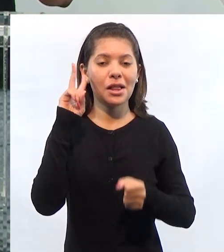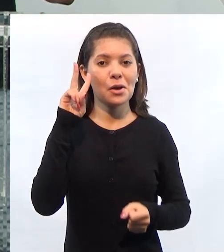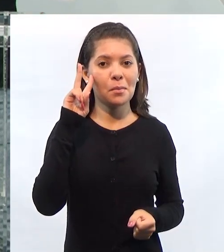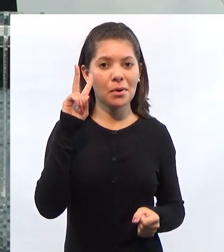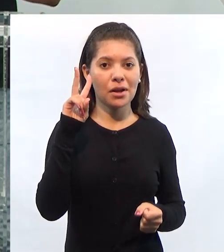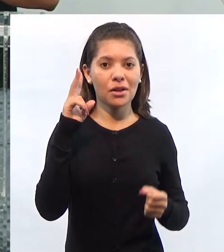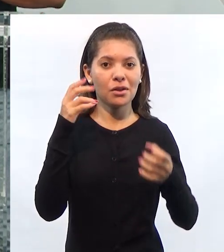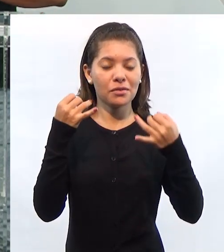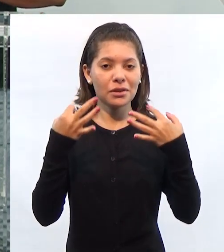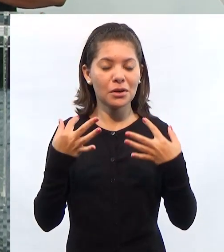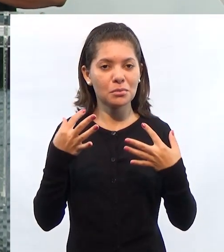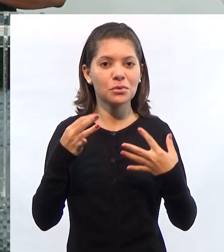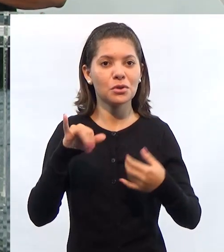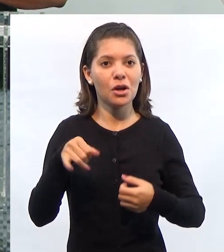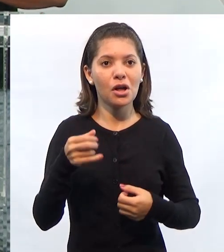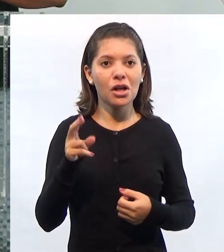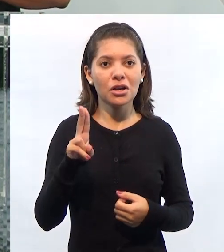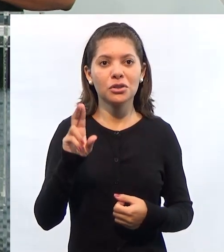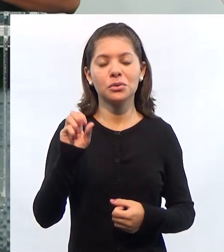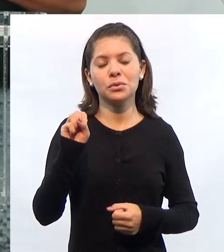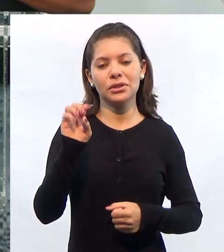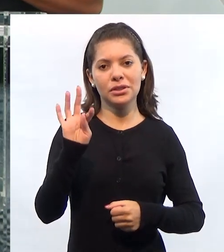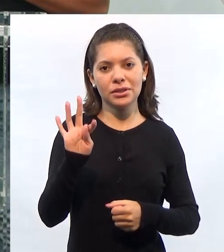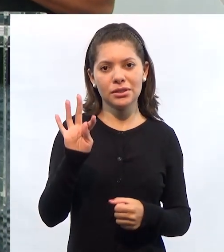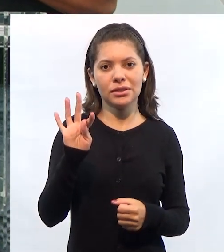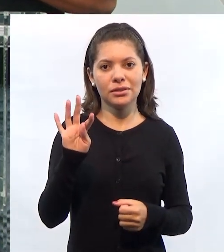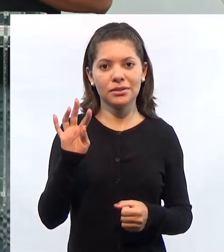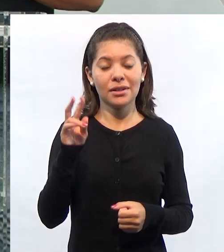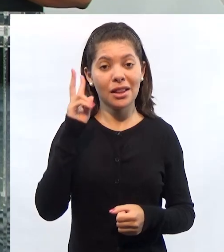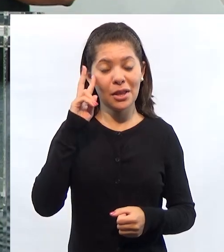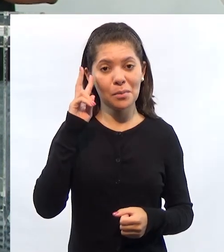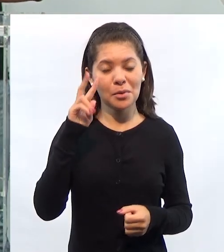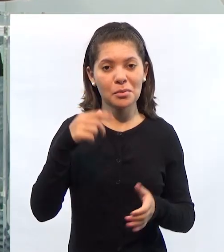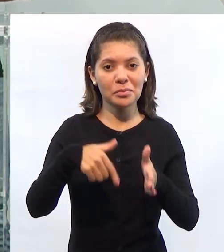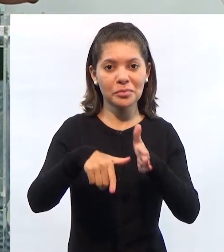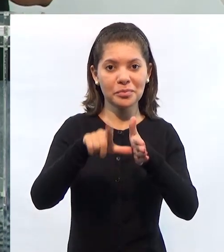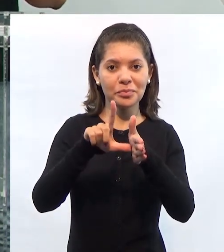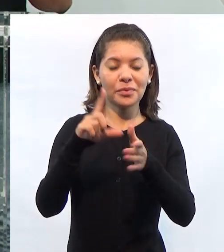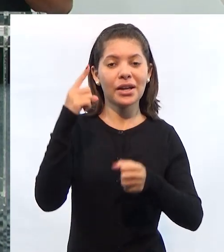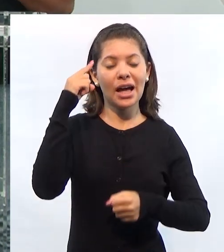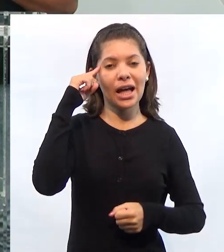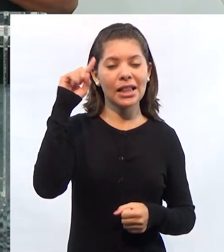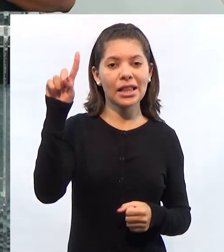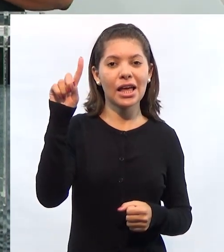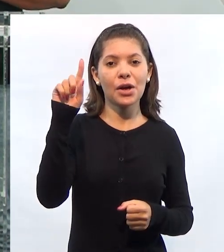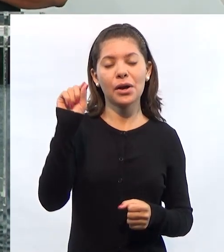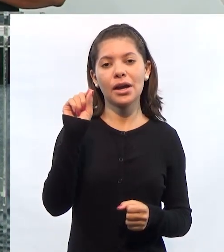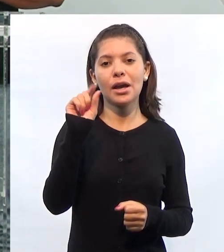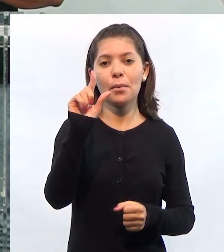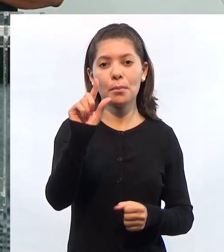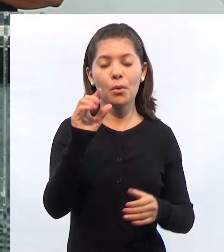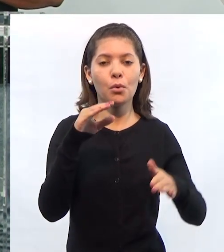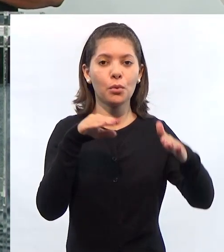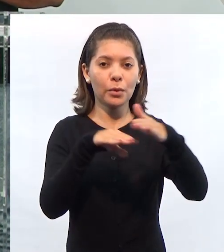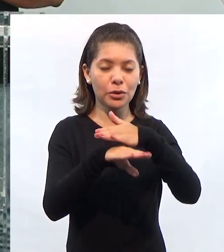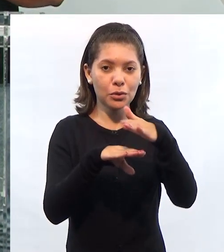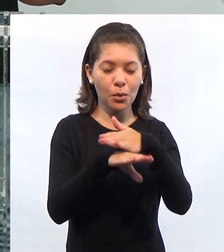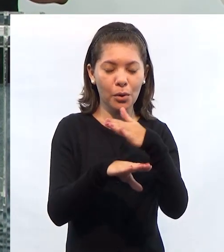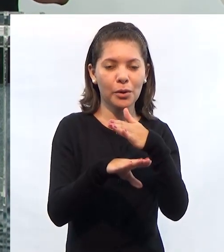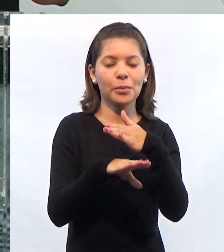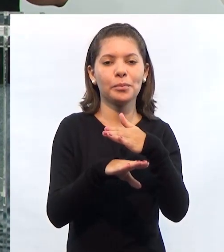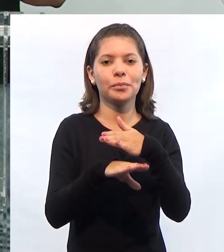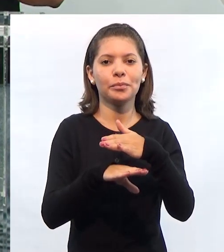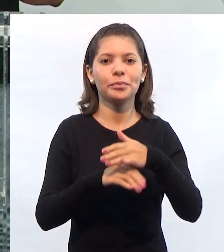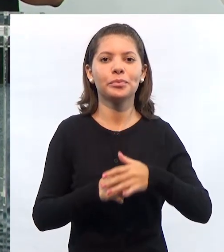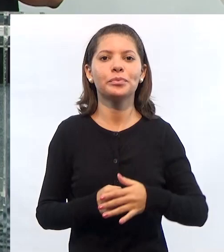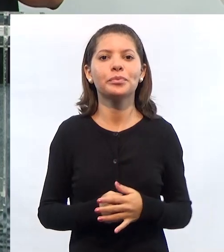nós falamos do just in time. No just in time, a ideia é ter o mínimo de estoque possível.